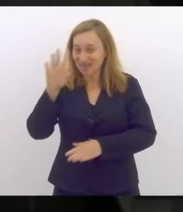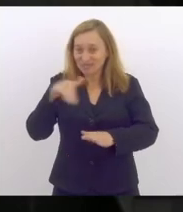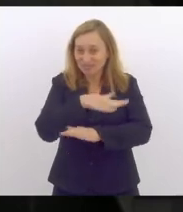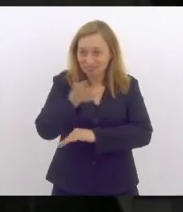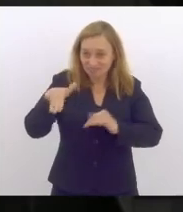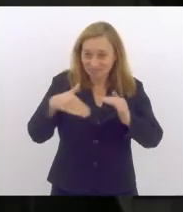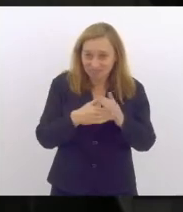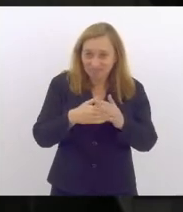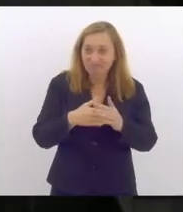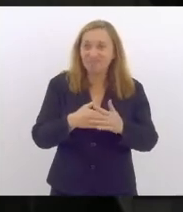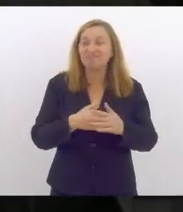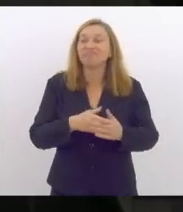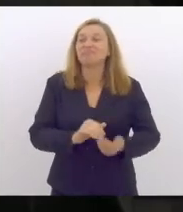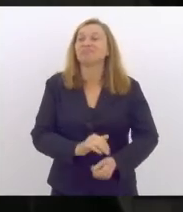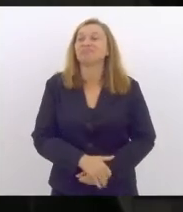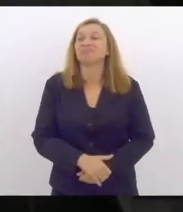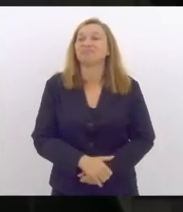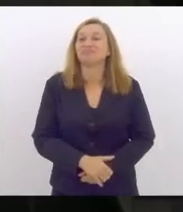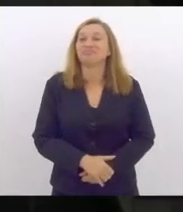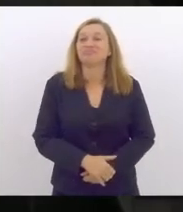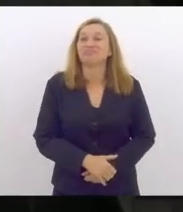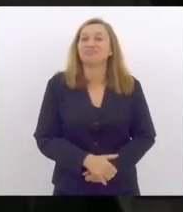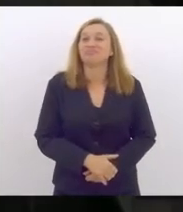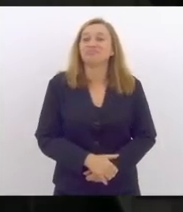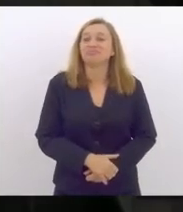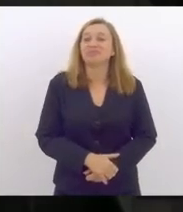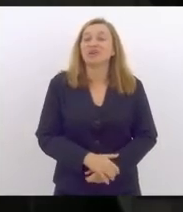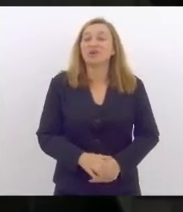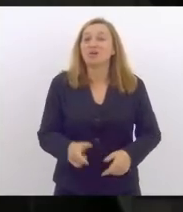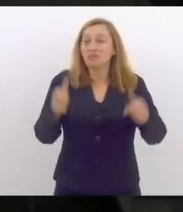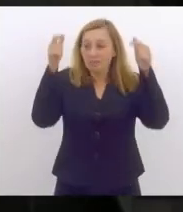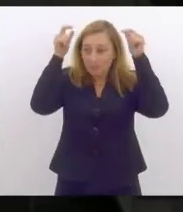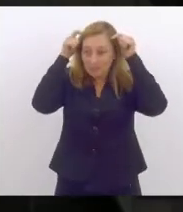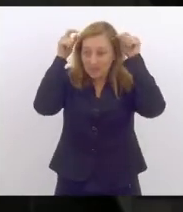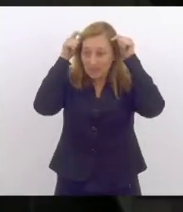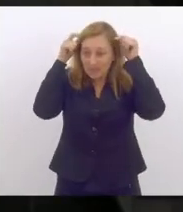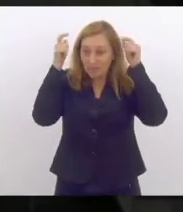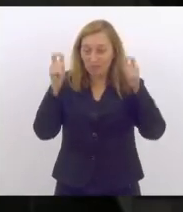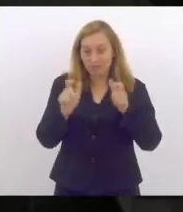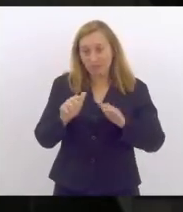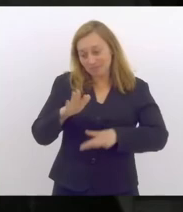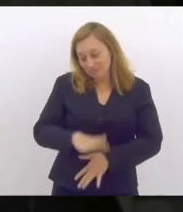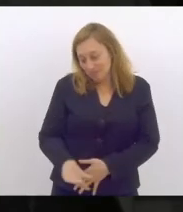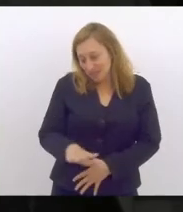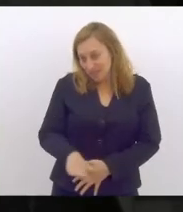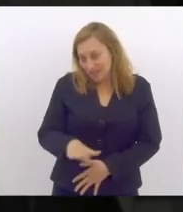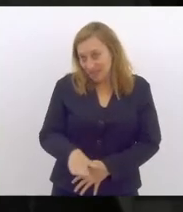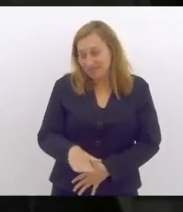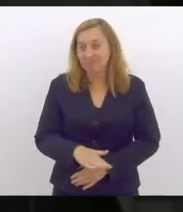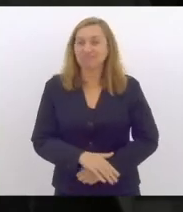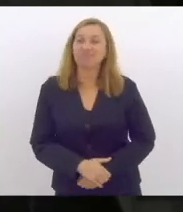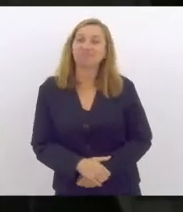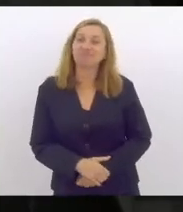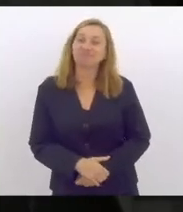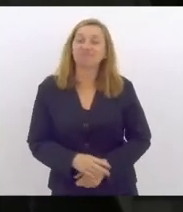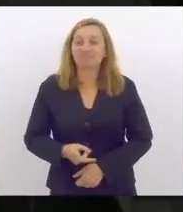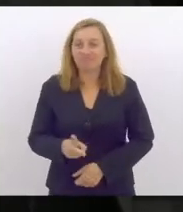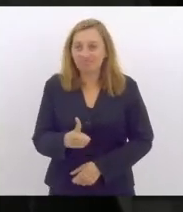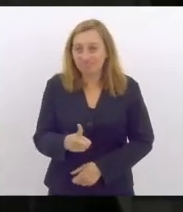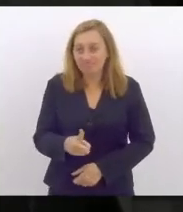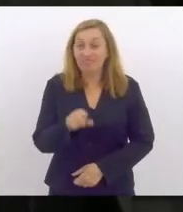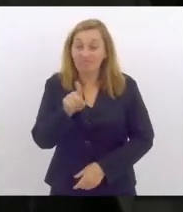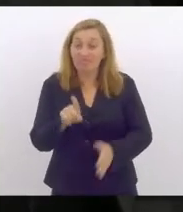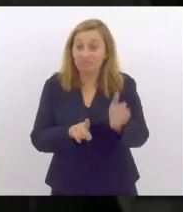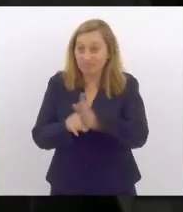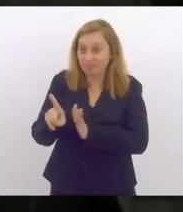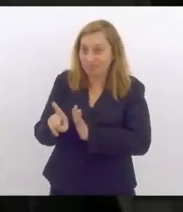todos, que é o Pequeno Príncipe. Em Priscas Eras, sempre que você